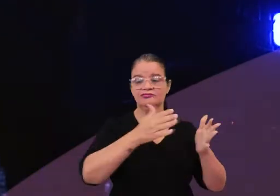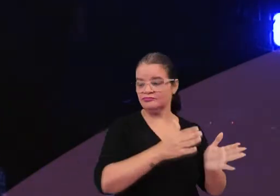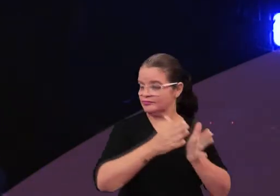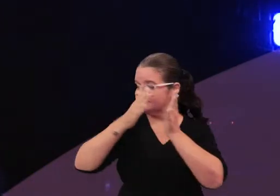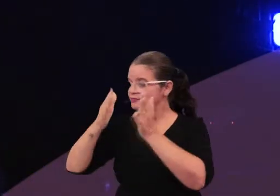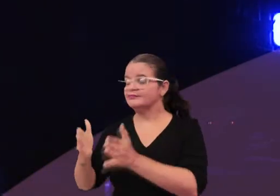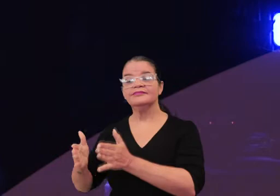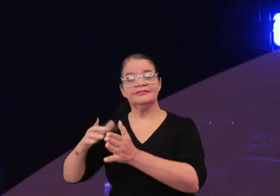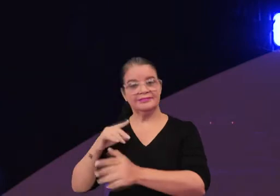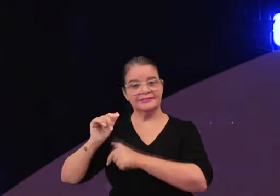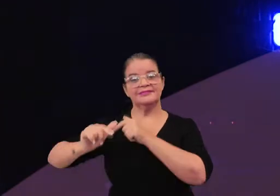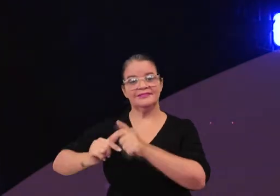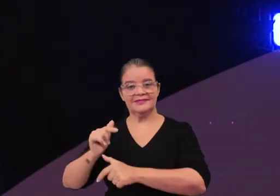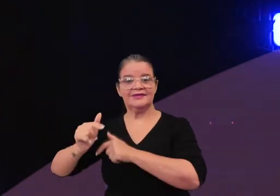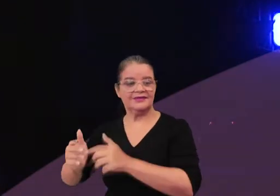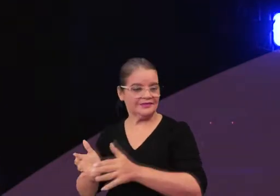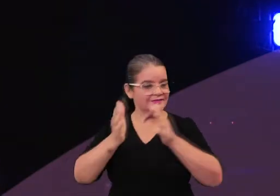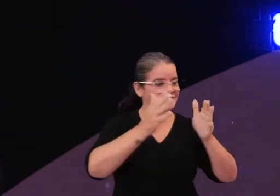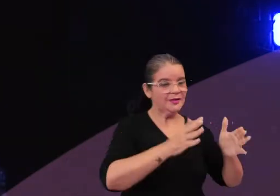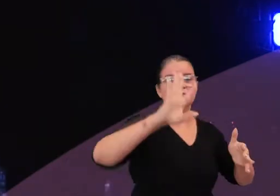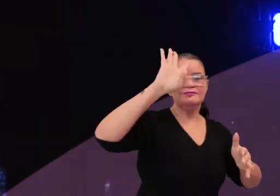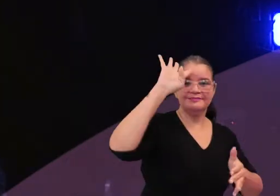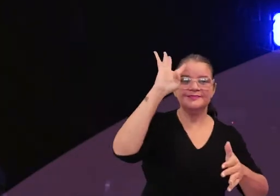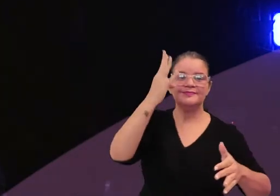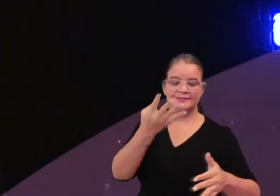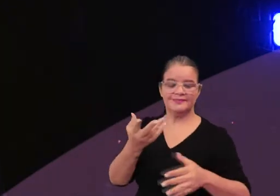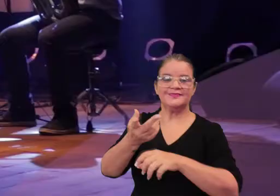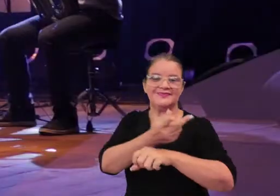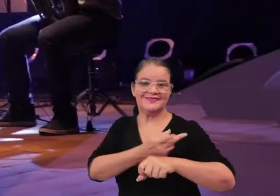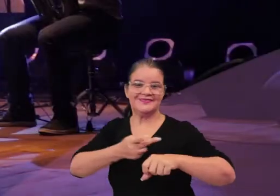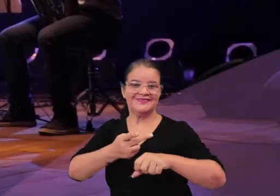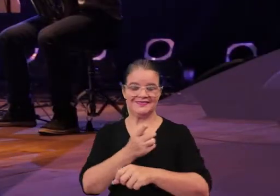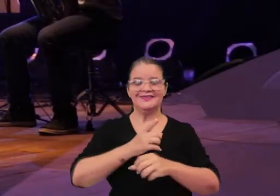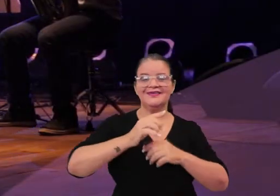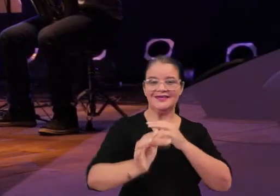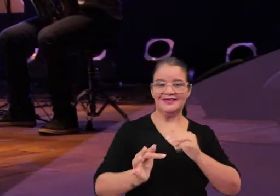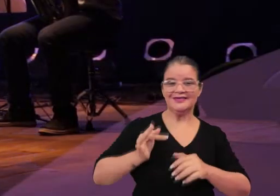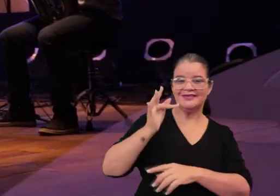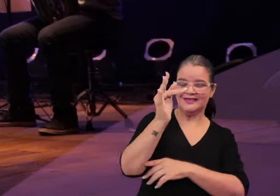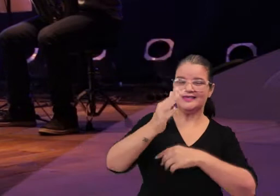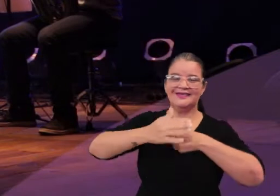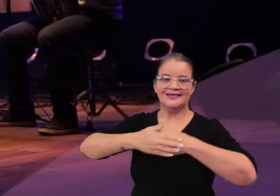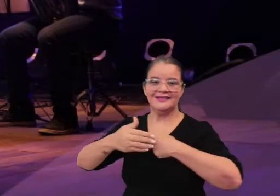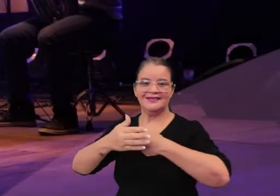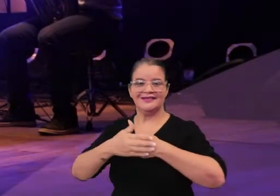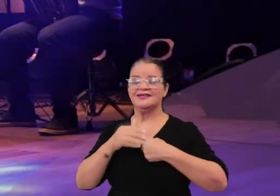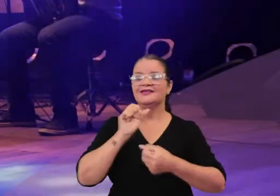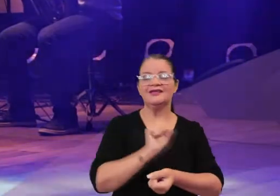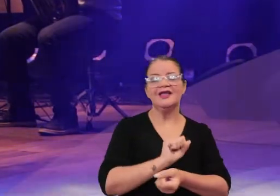De um lado a tentativa, do outro o resultado. Ante esperança, à frente